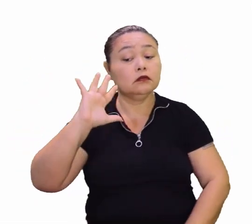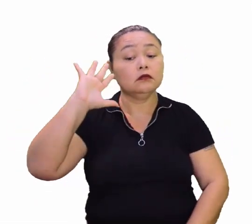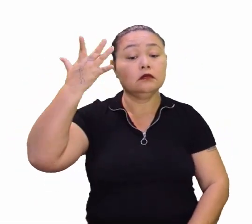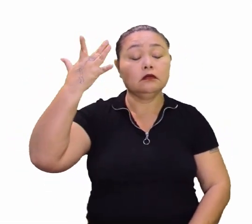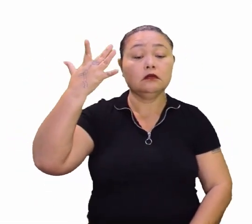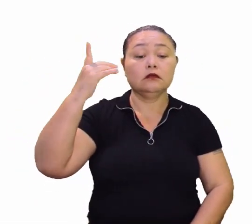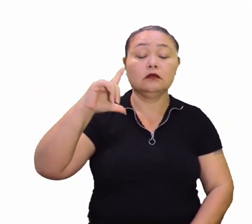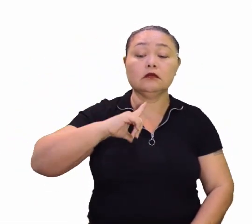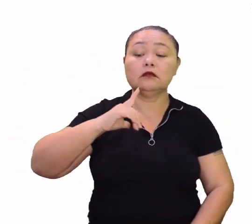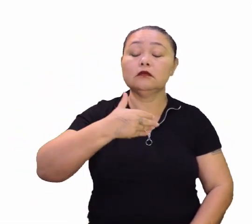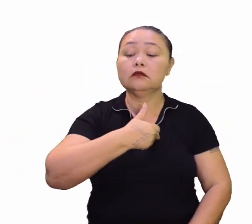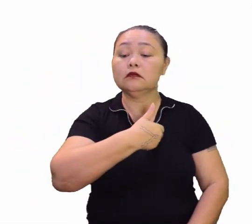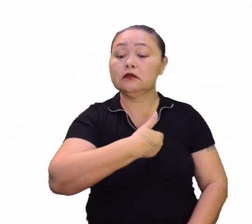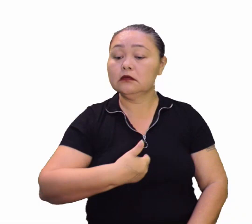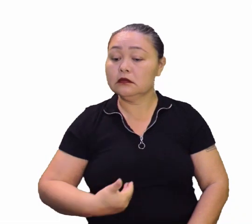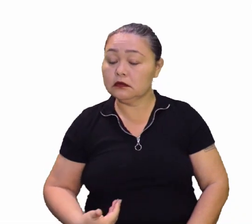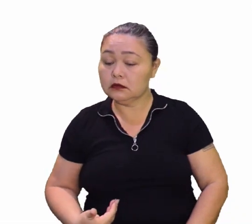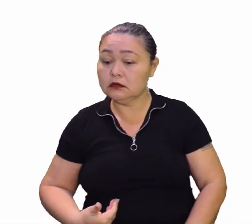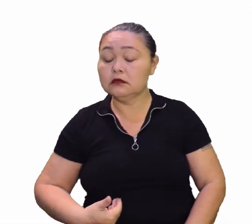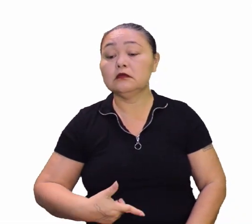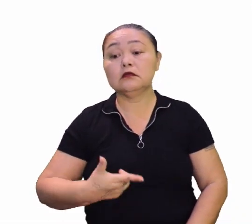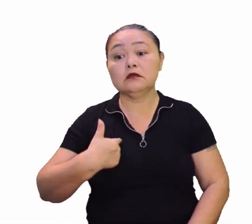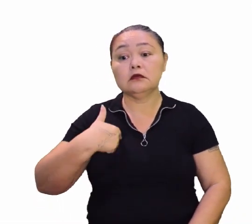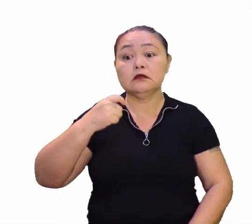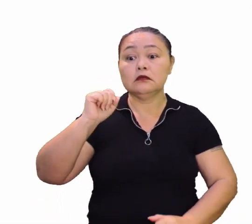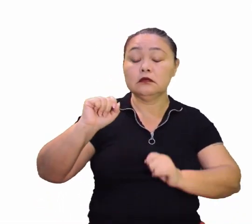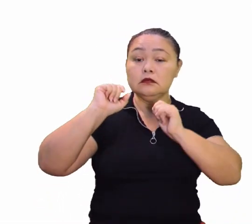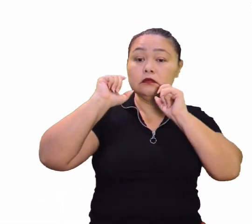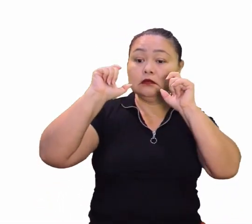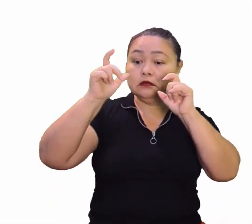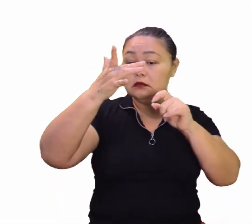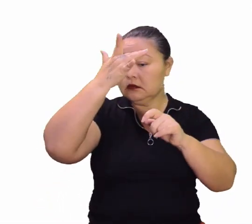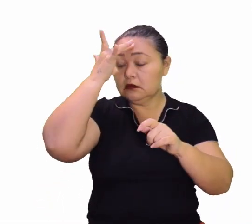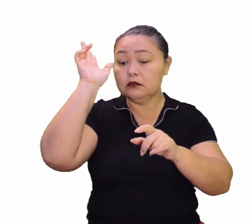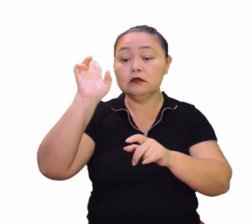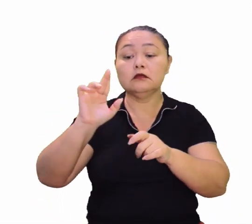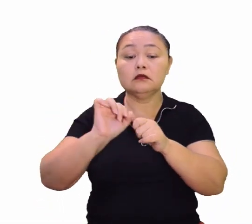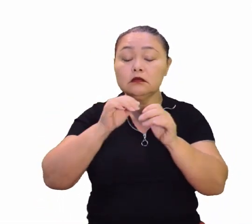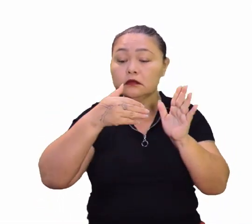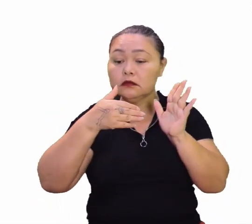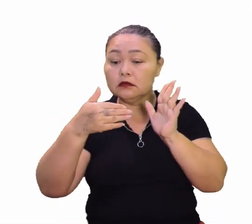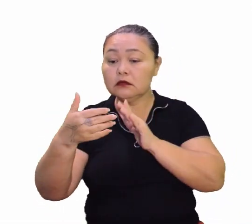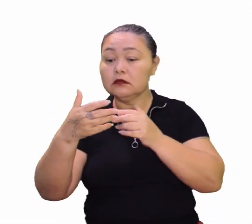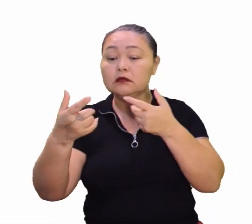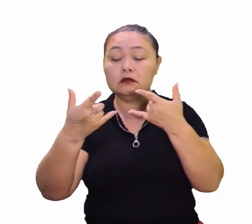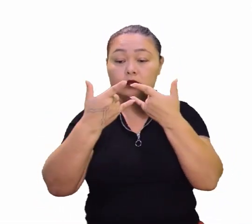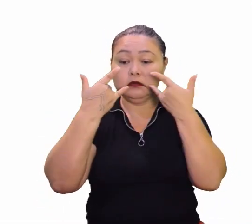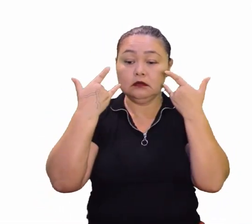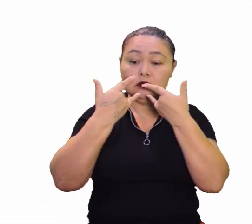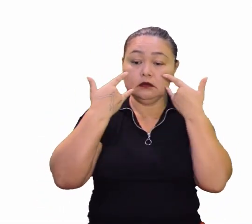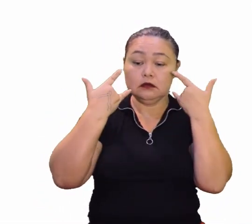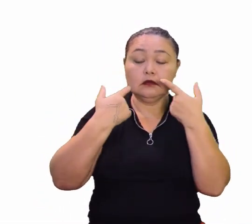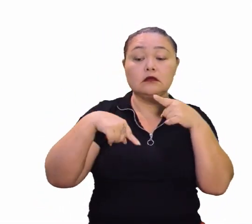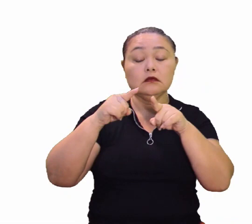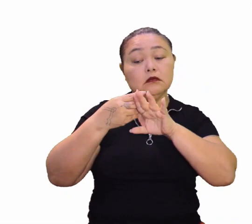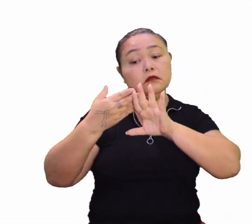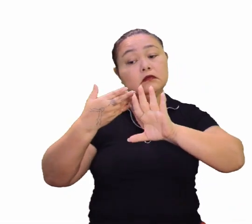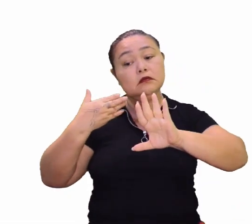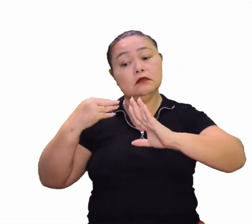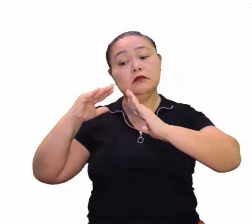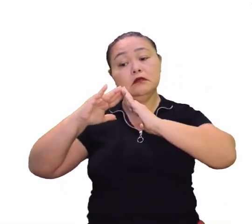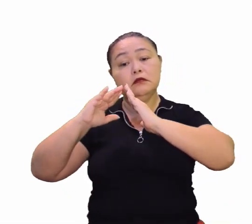ser lançado pelo governo um alerta, entendeu? Para as pessoas utilizar nesse período máscaras e até mesmo